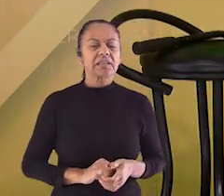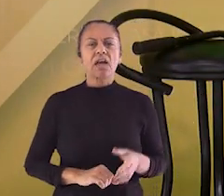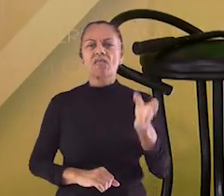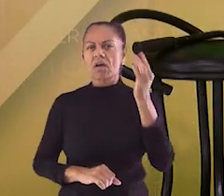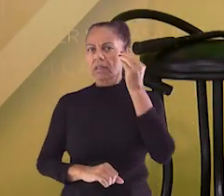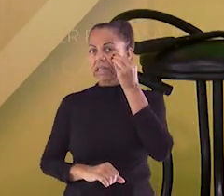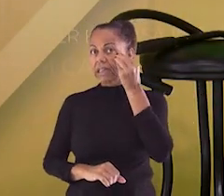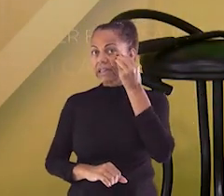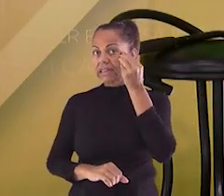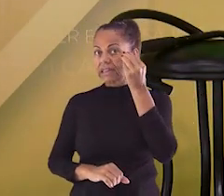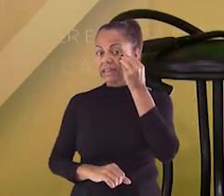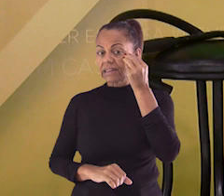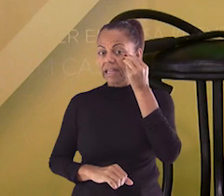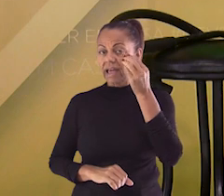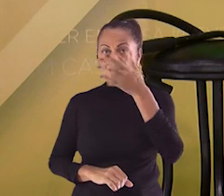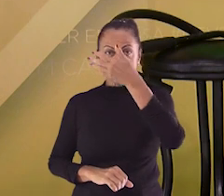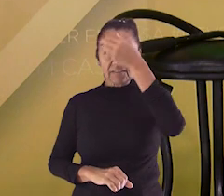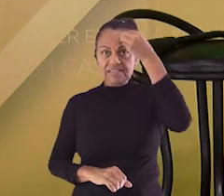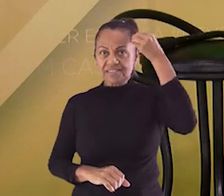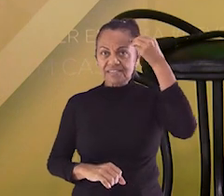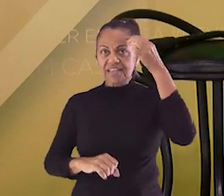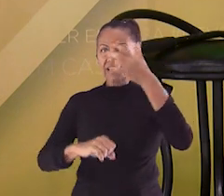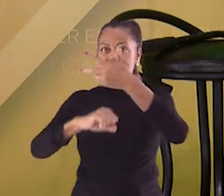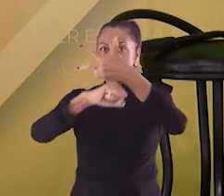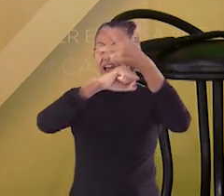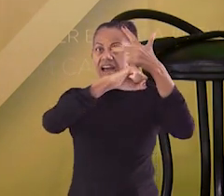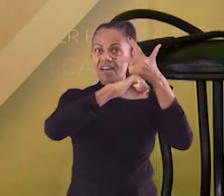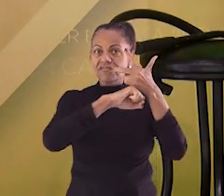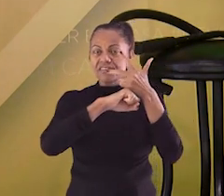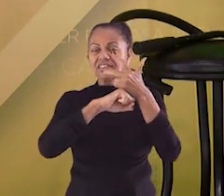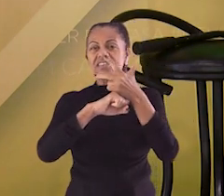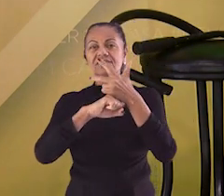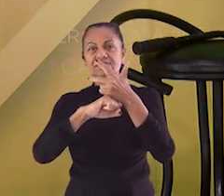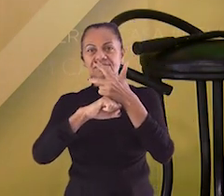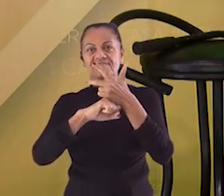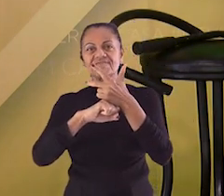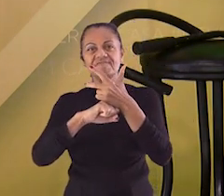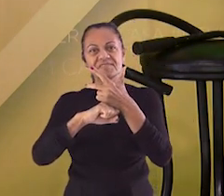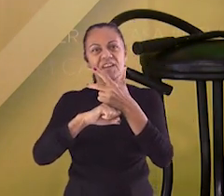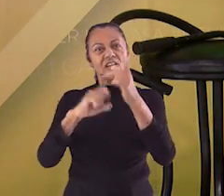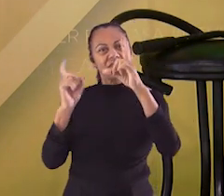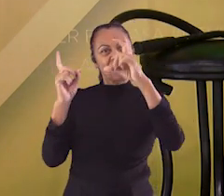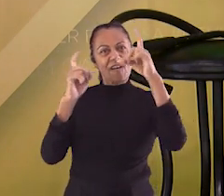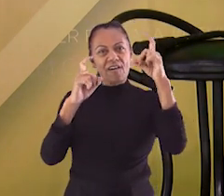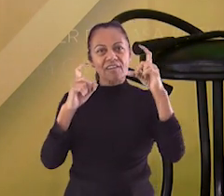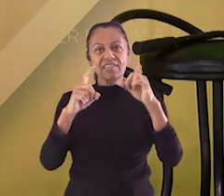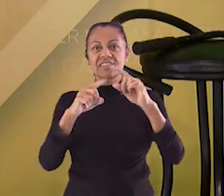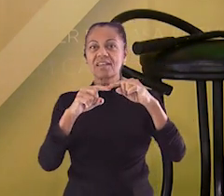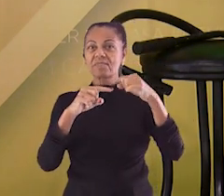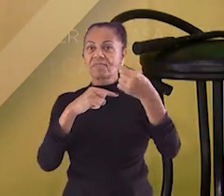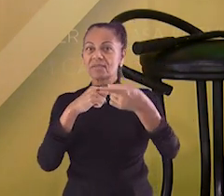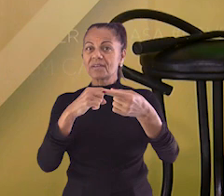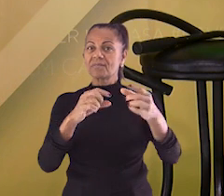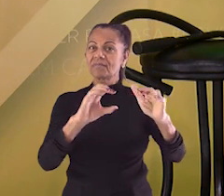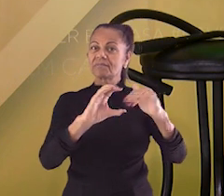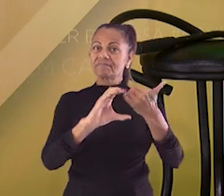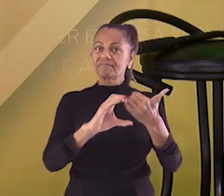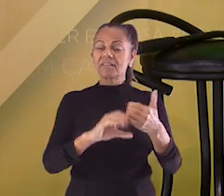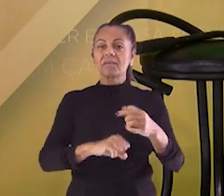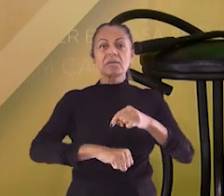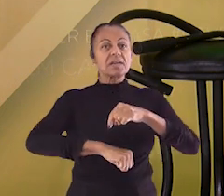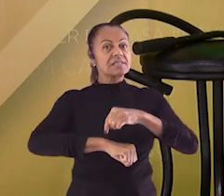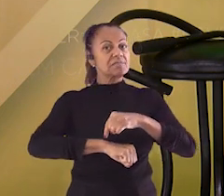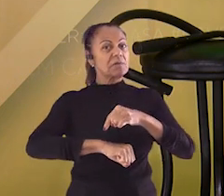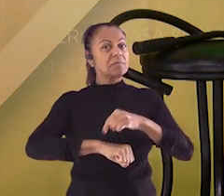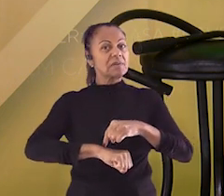Tudo bem. Tente fazer esse teste aí. E não esqueça de filmar e fotografar e enviar para a gente. Aproveita